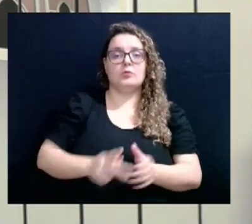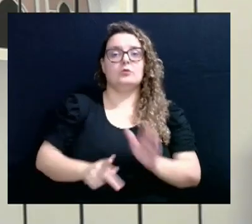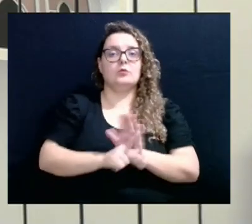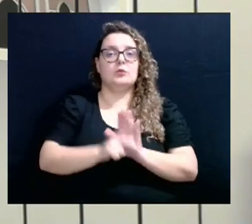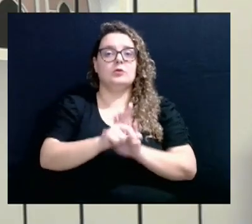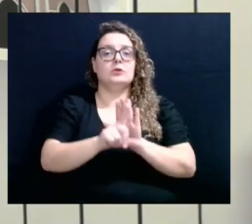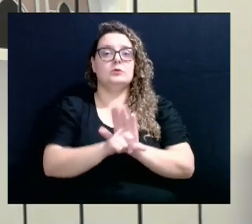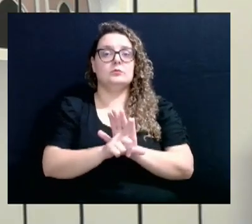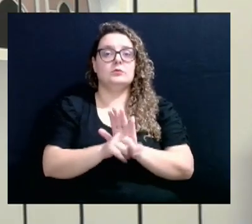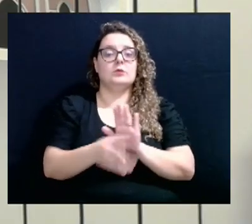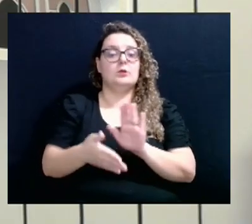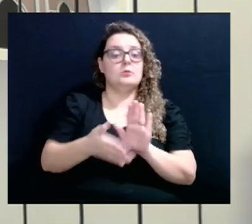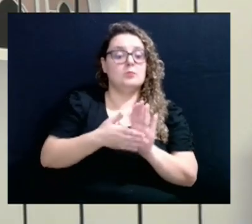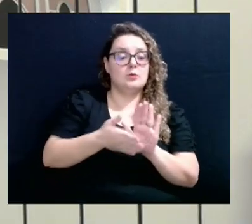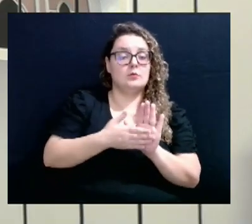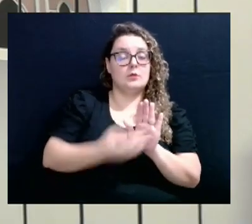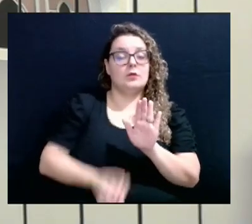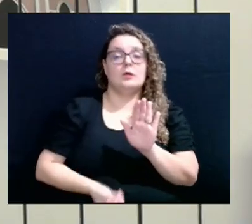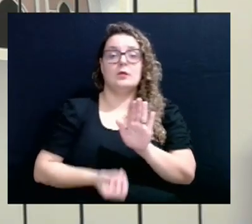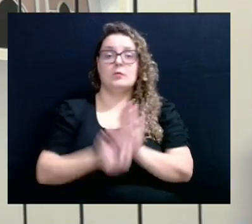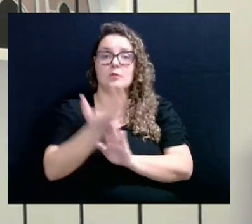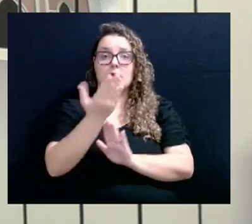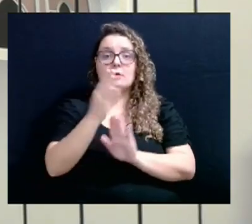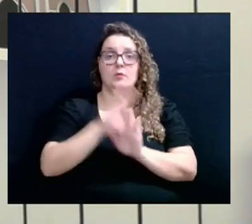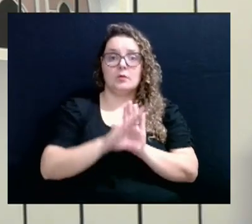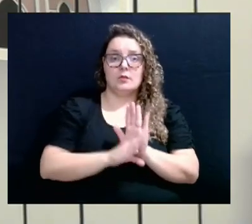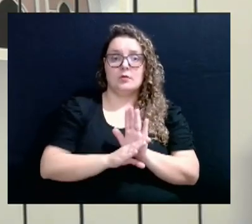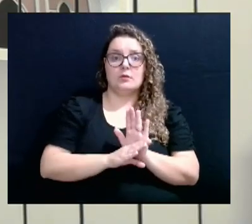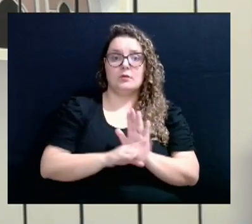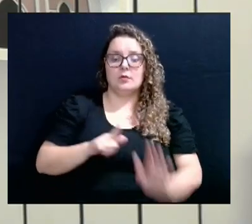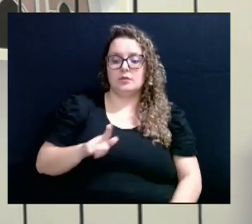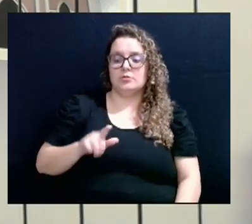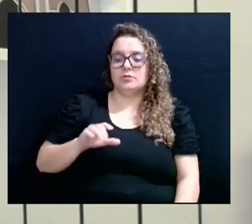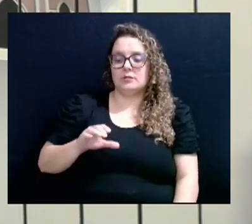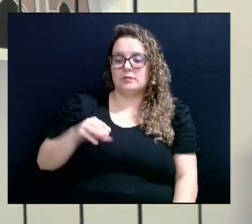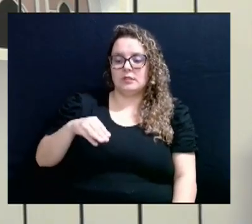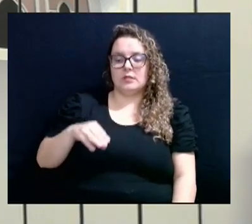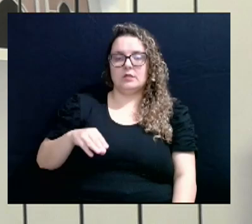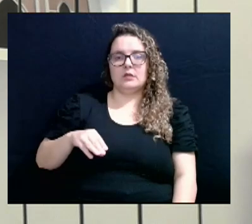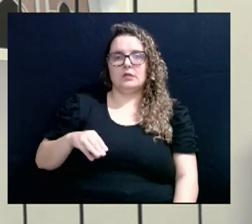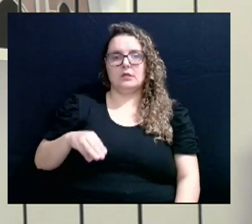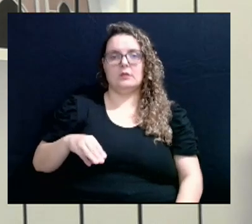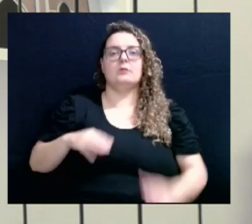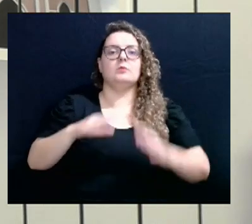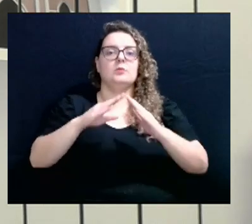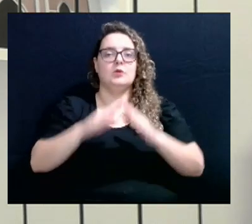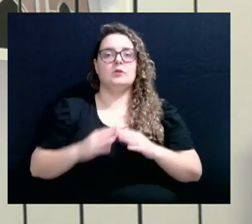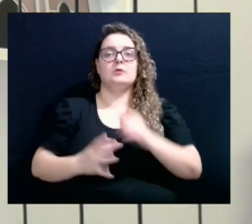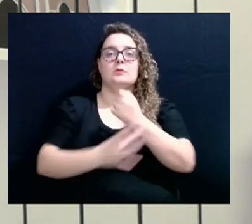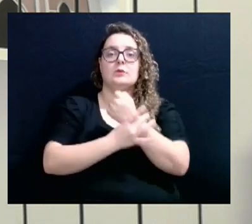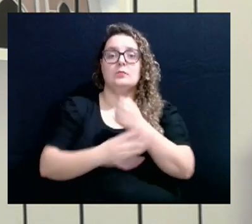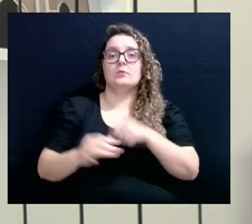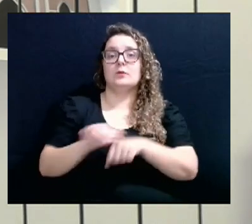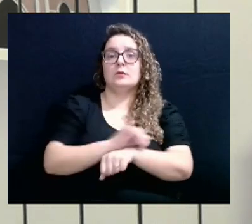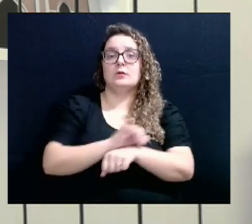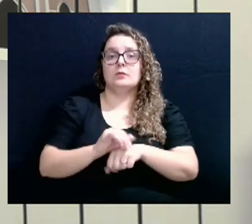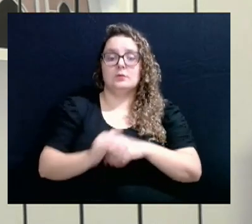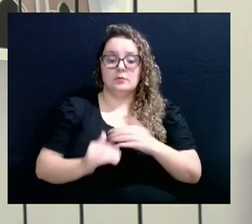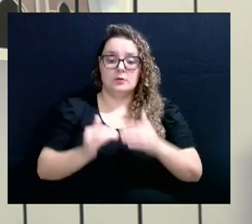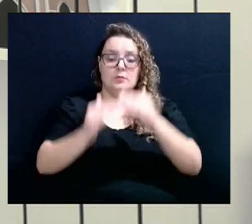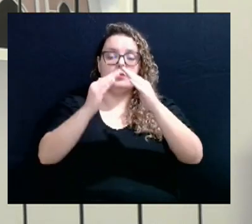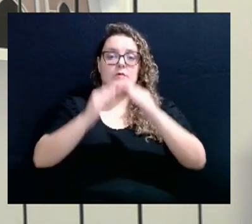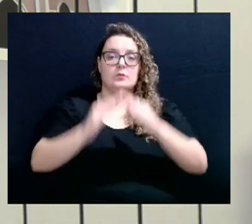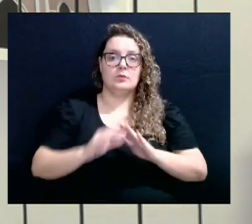propõe a criação do programa GCM Moradia Segura, como instrumento de promoção do direito à moradia aqui